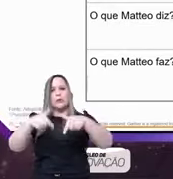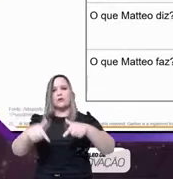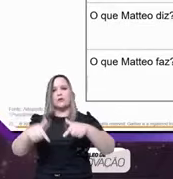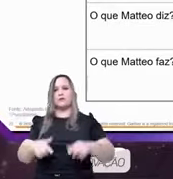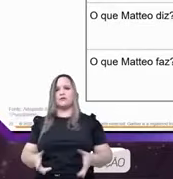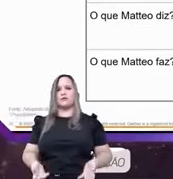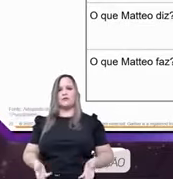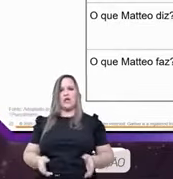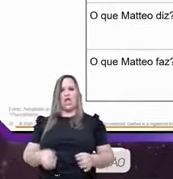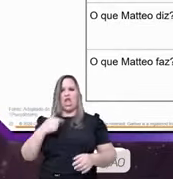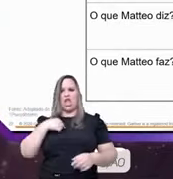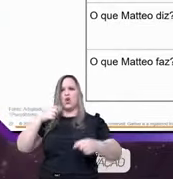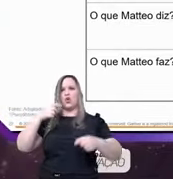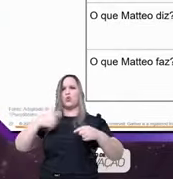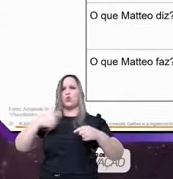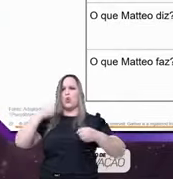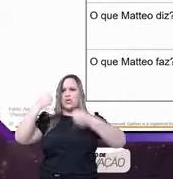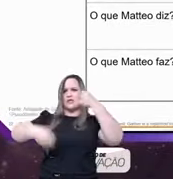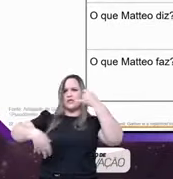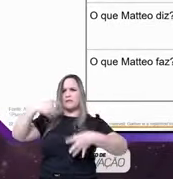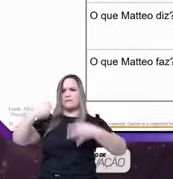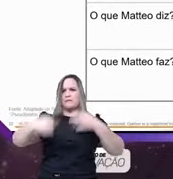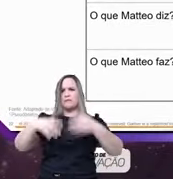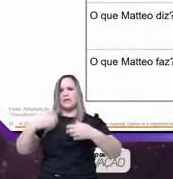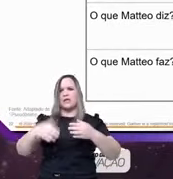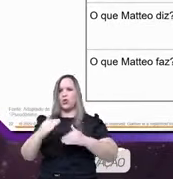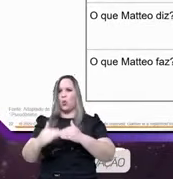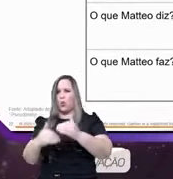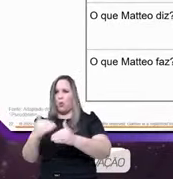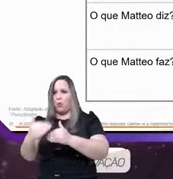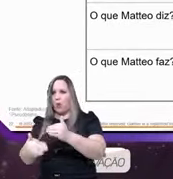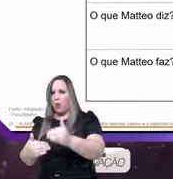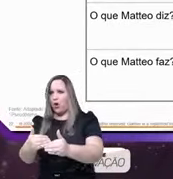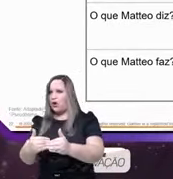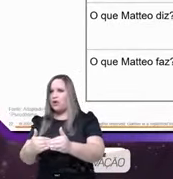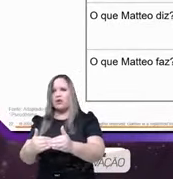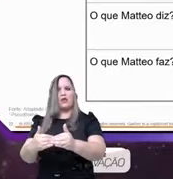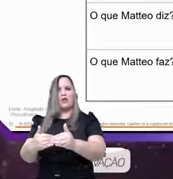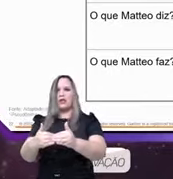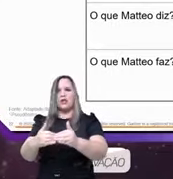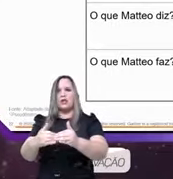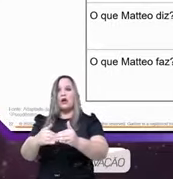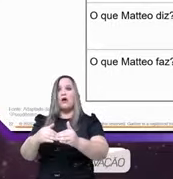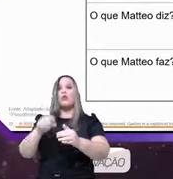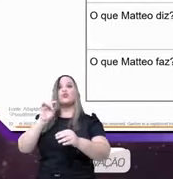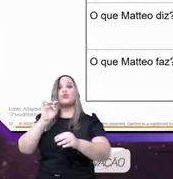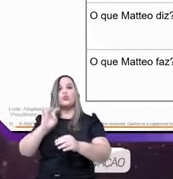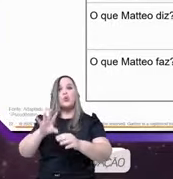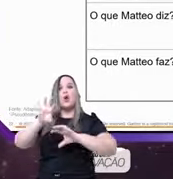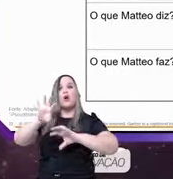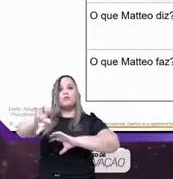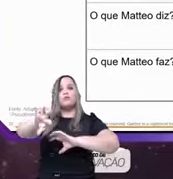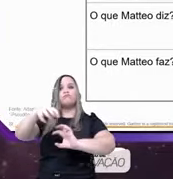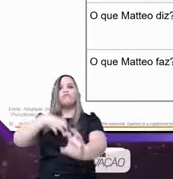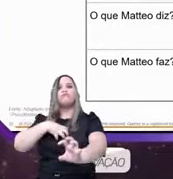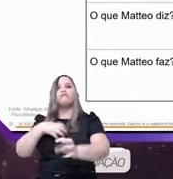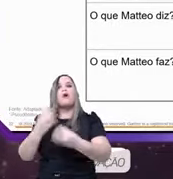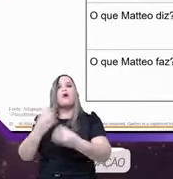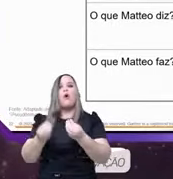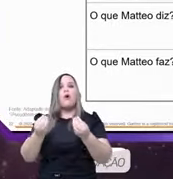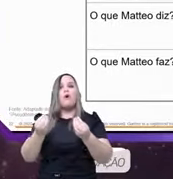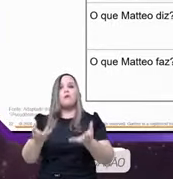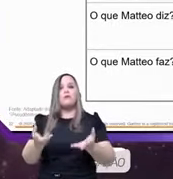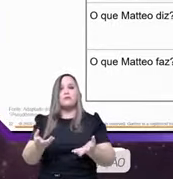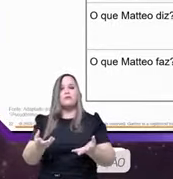estou discutindo nesses estágios aqui como é que você está no nível de empatia. E quando eles fizeram isso, como é